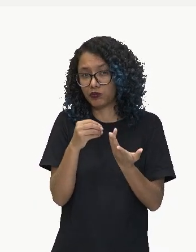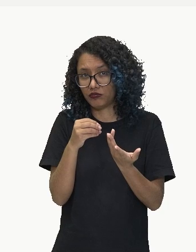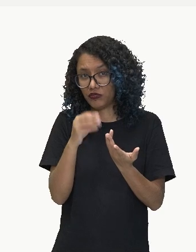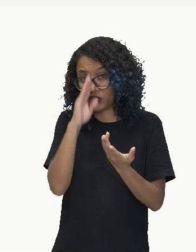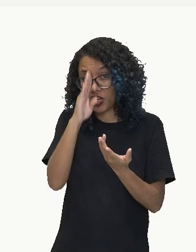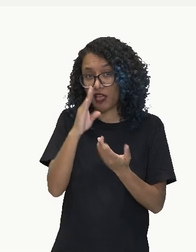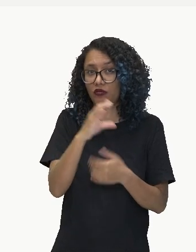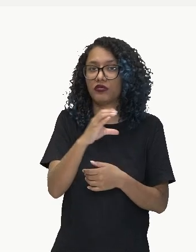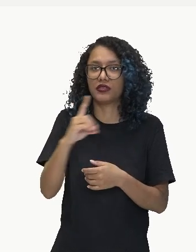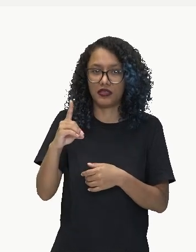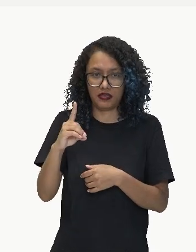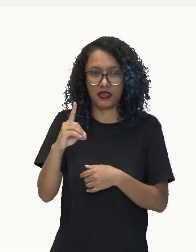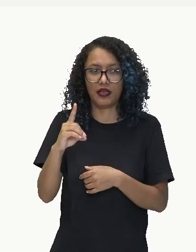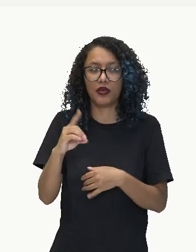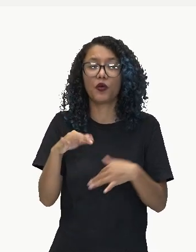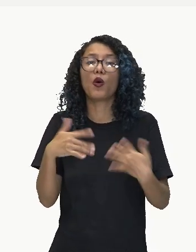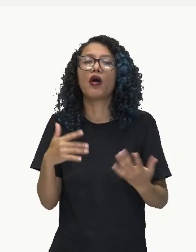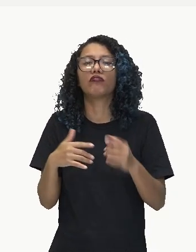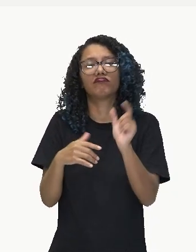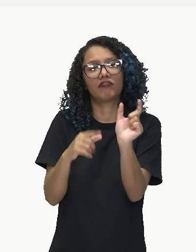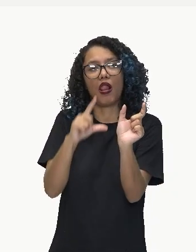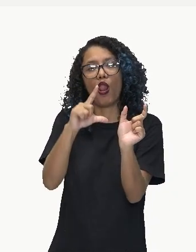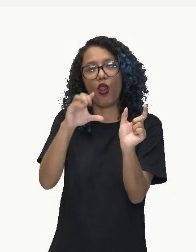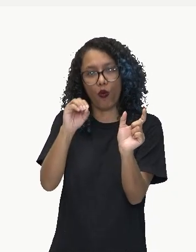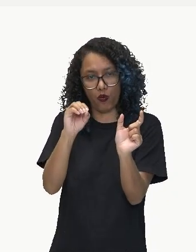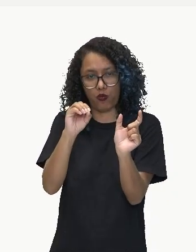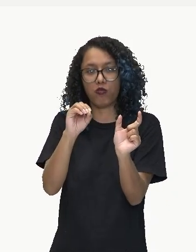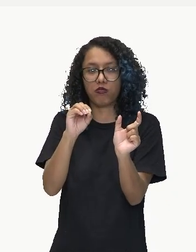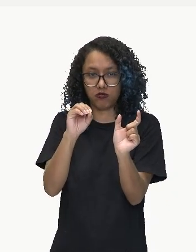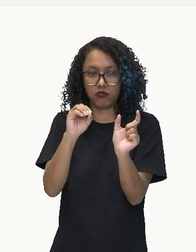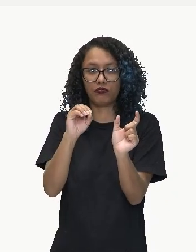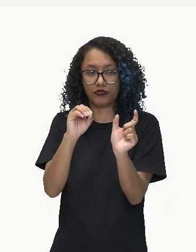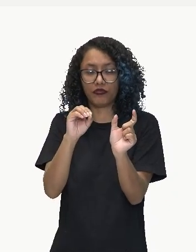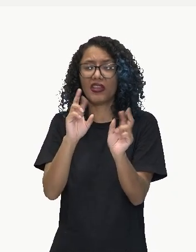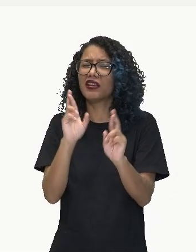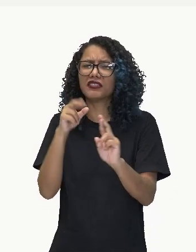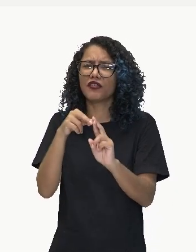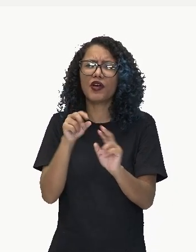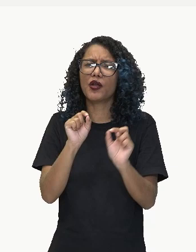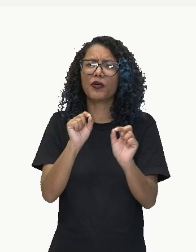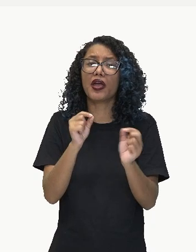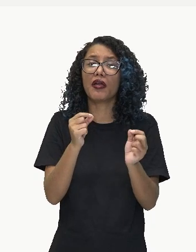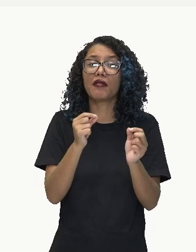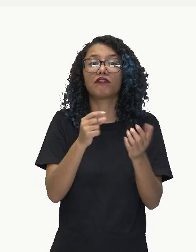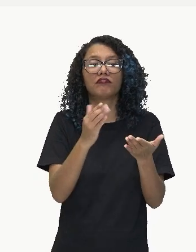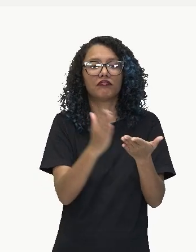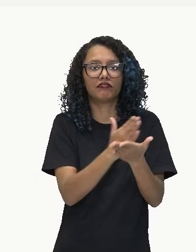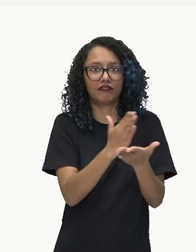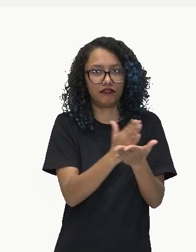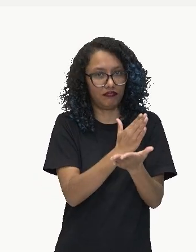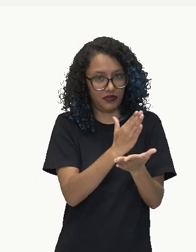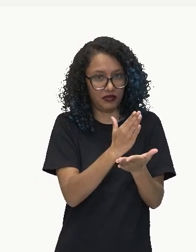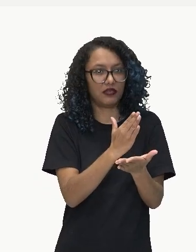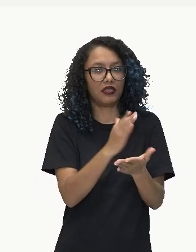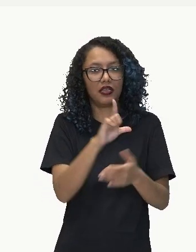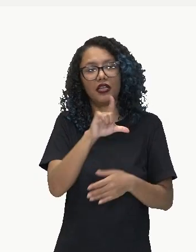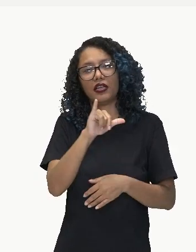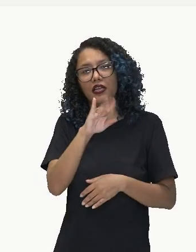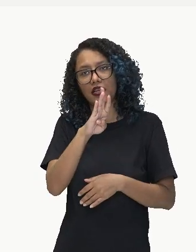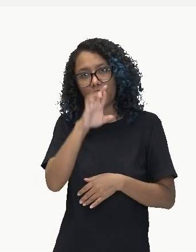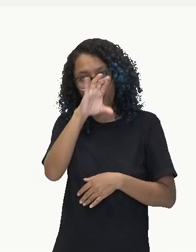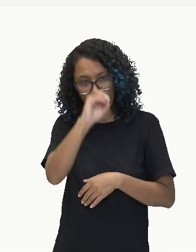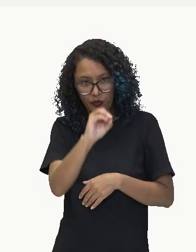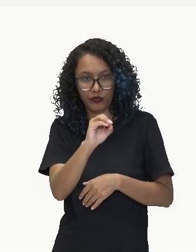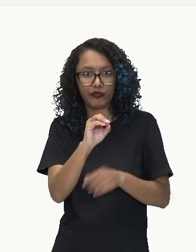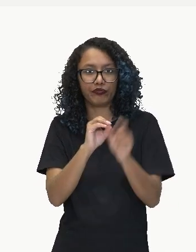no caso aqui é lo, referente ao livro, que é o objeto direto da frase. Nessa outra frase,